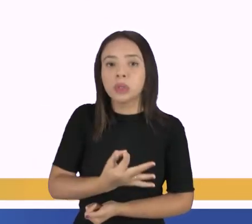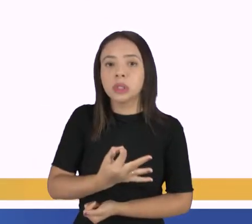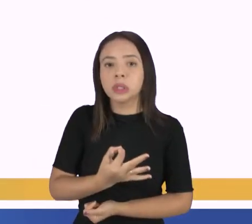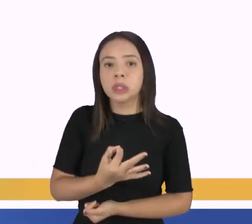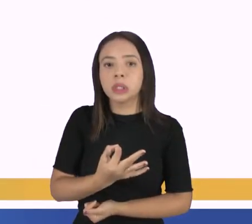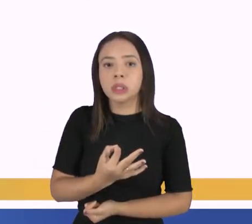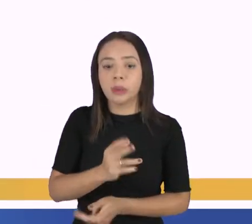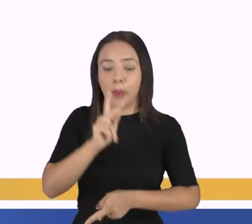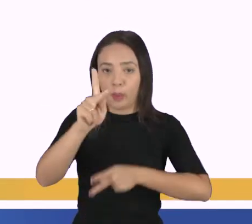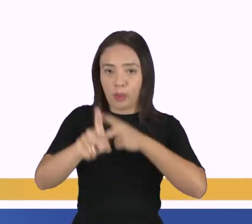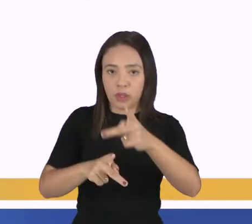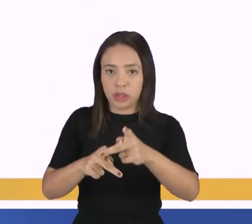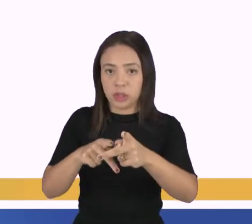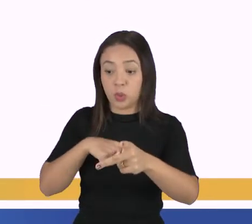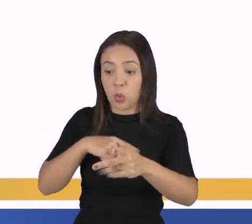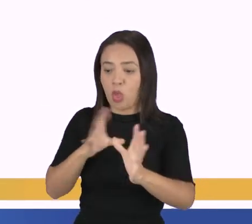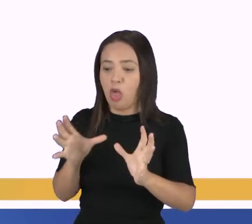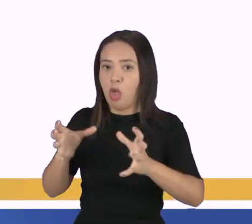concentram